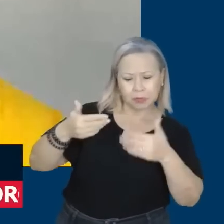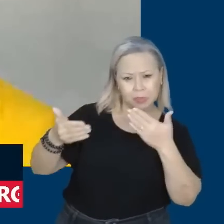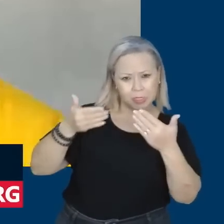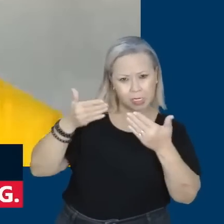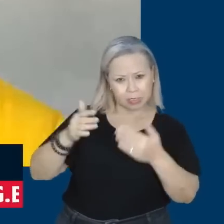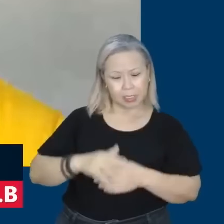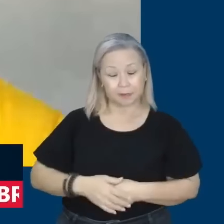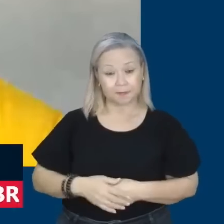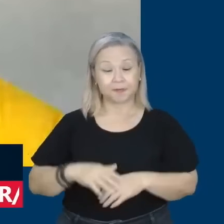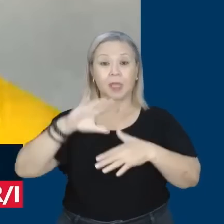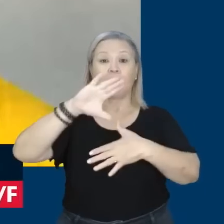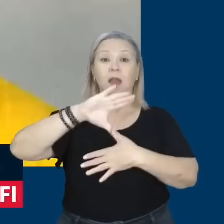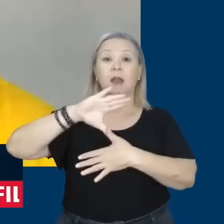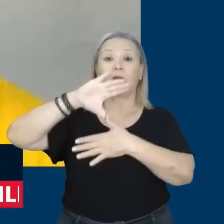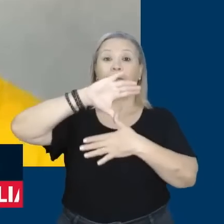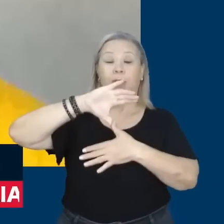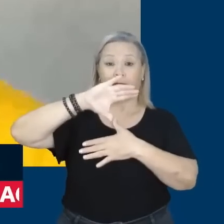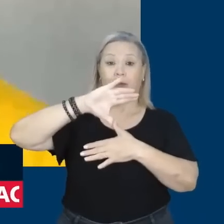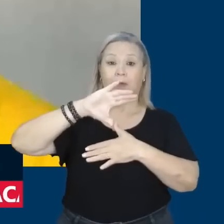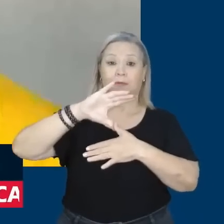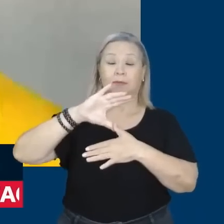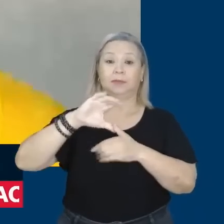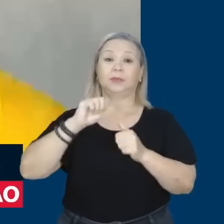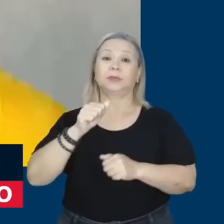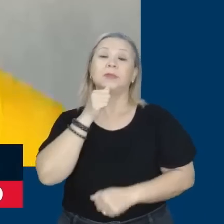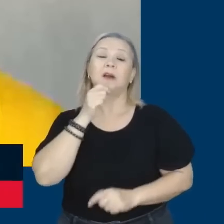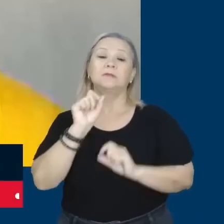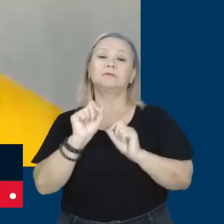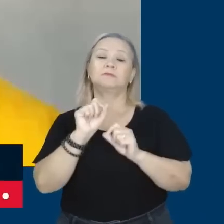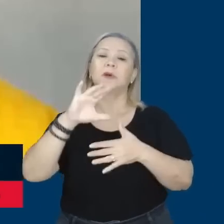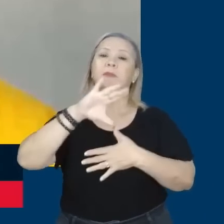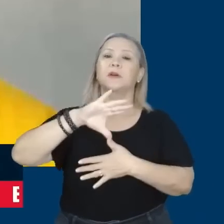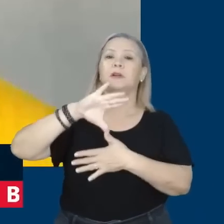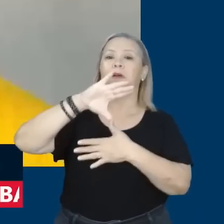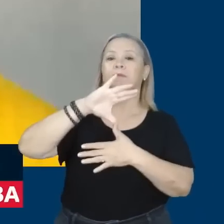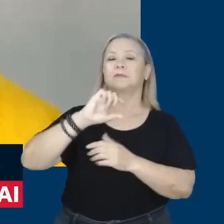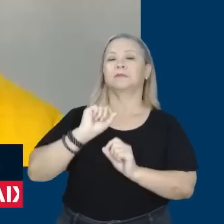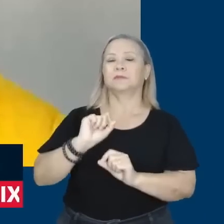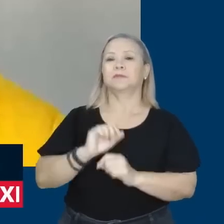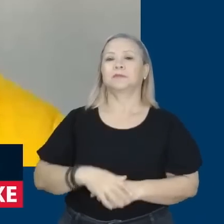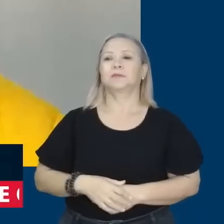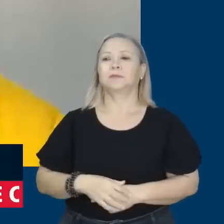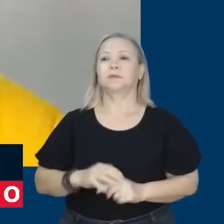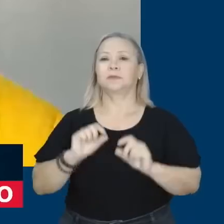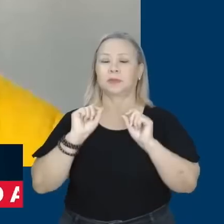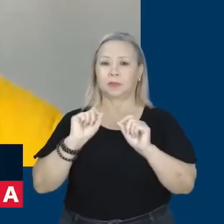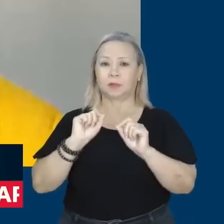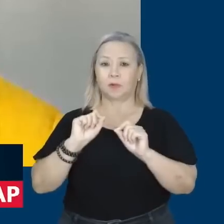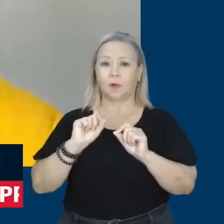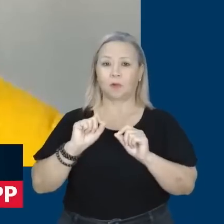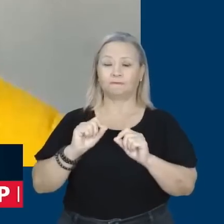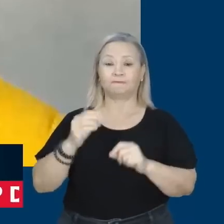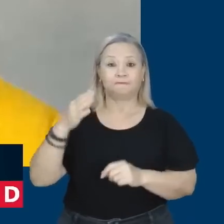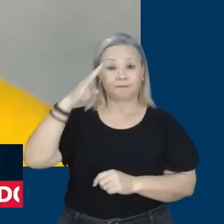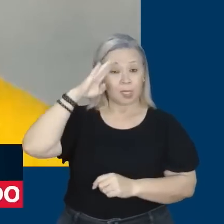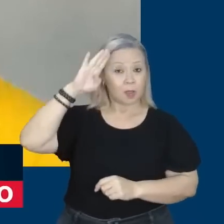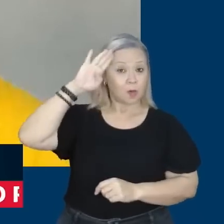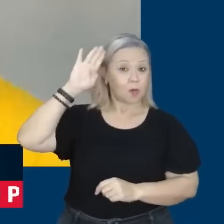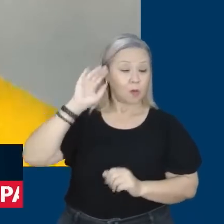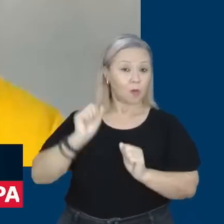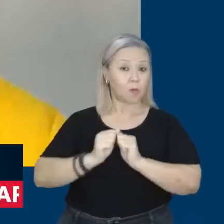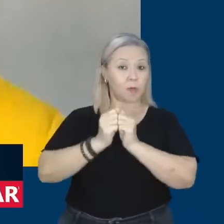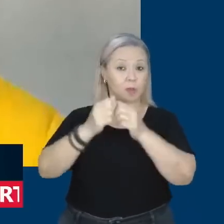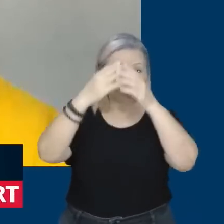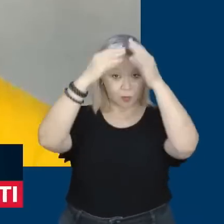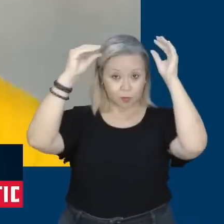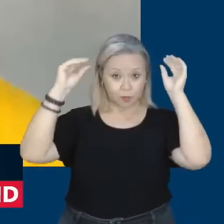América Latina ainda tem uma América Latina, colocando Cuba e México, ainda tem os melhores desempenhos,